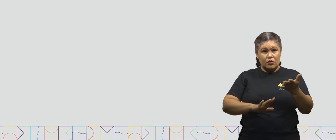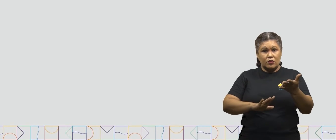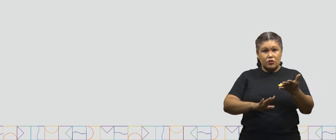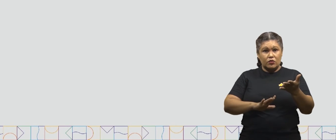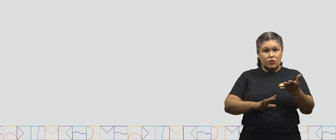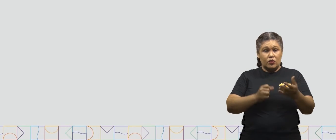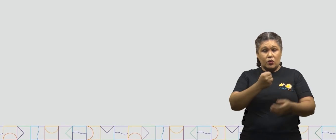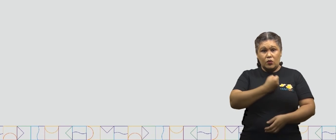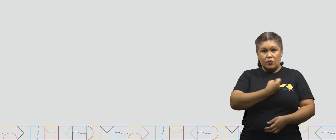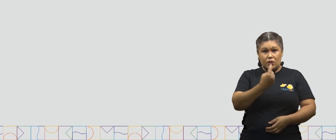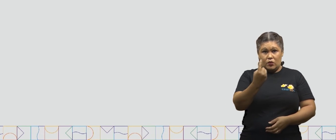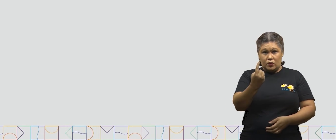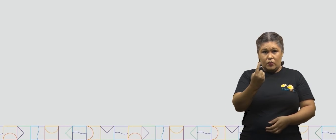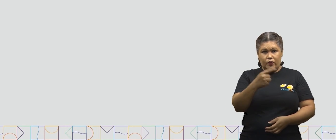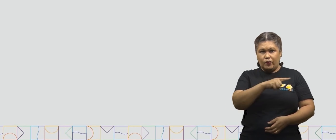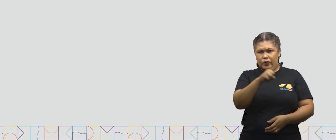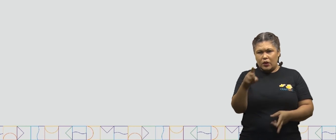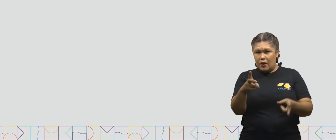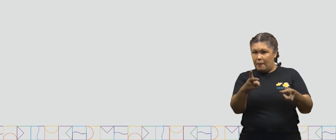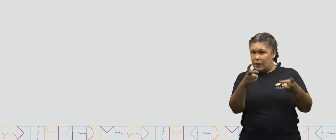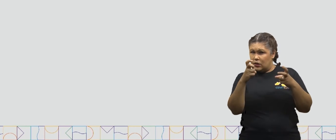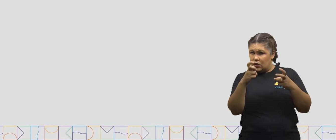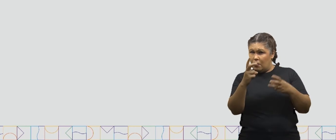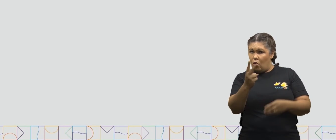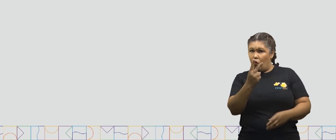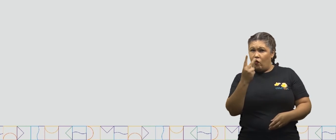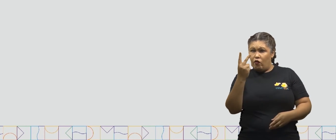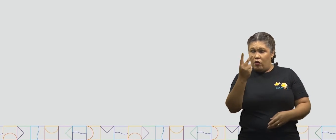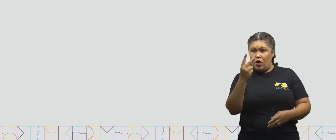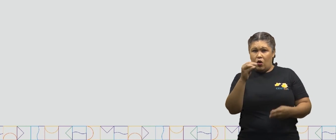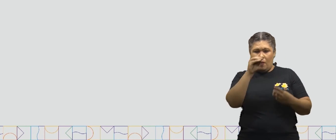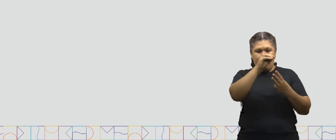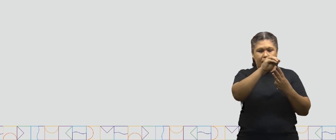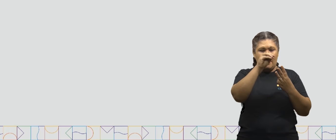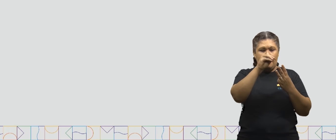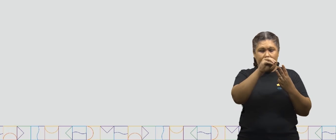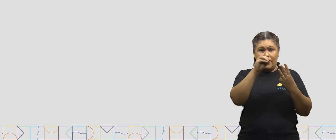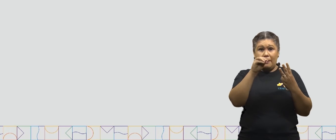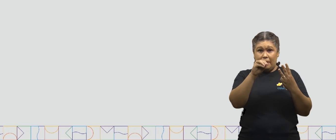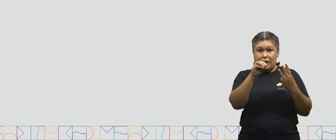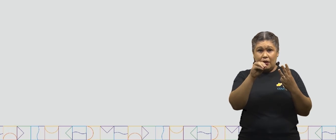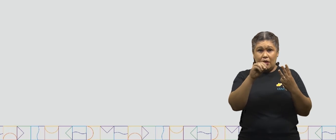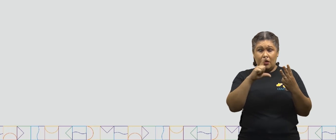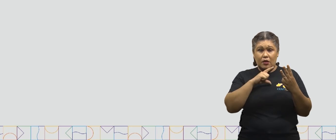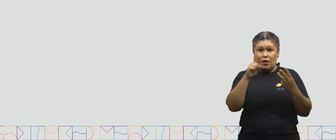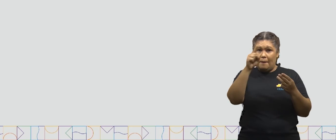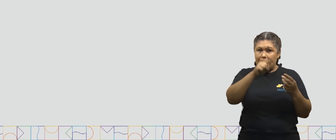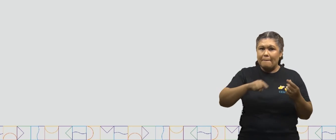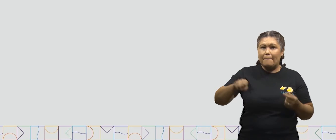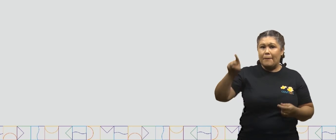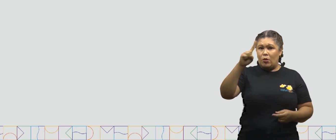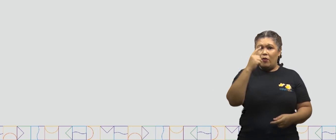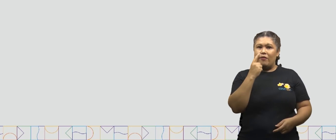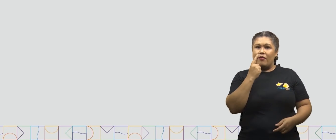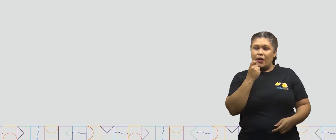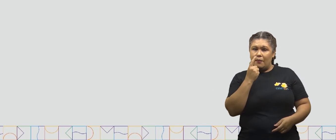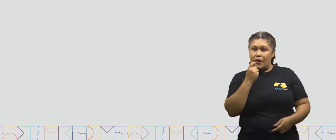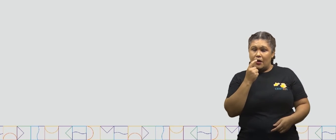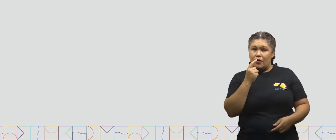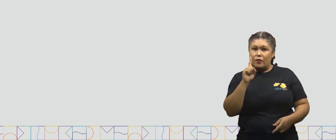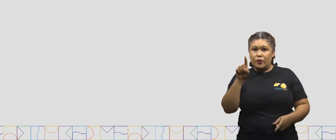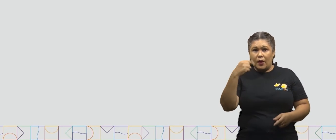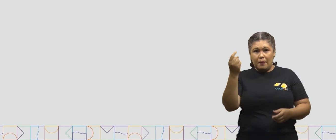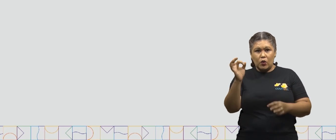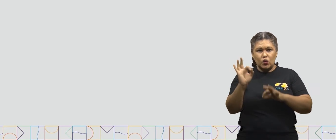Atividade 1. Identifique o valor posicional dos números marcados a seguir e, em